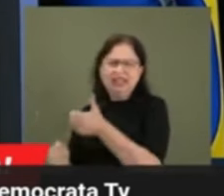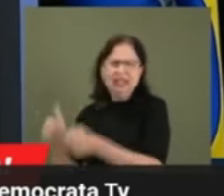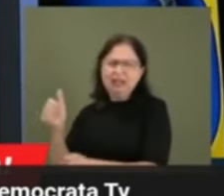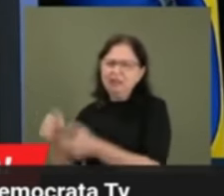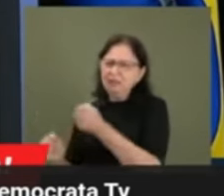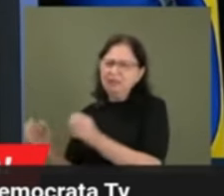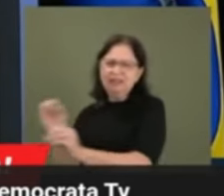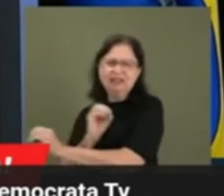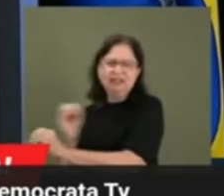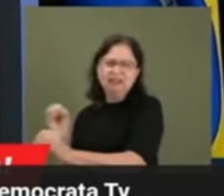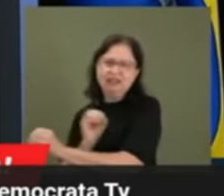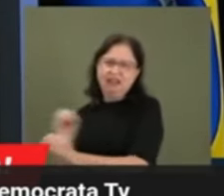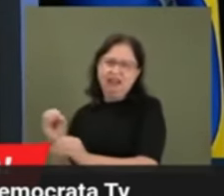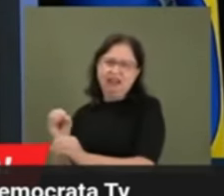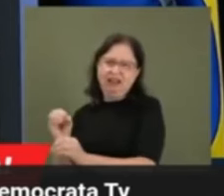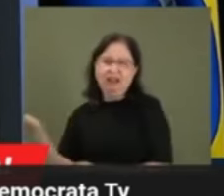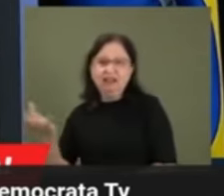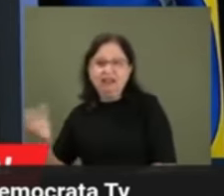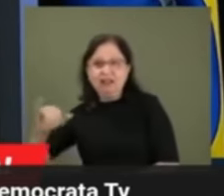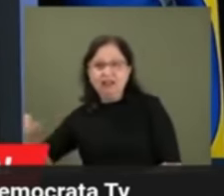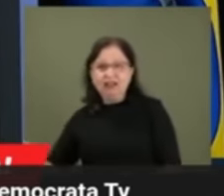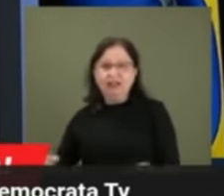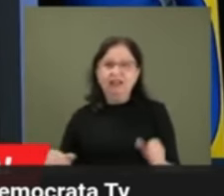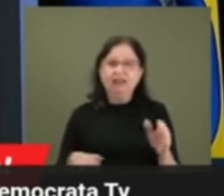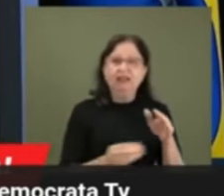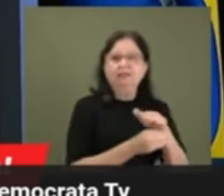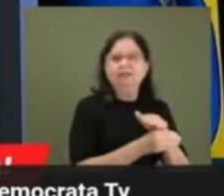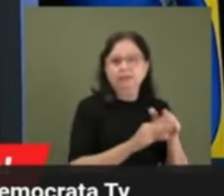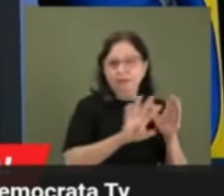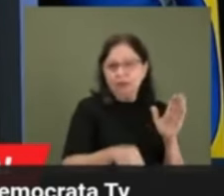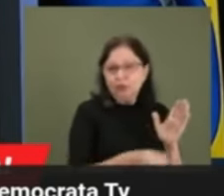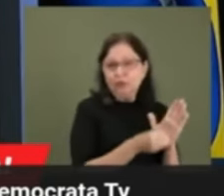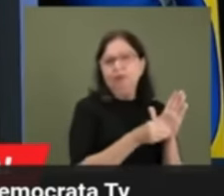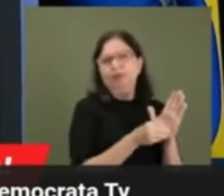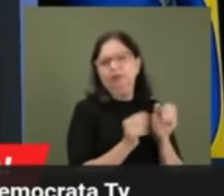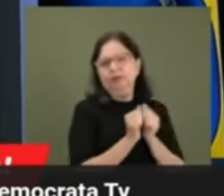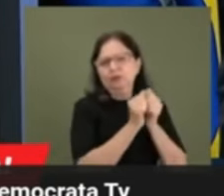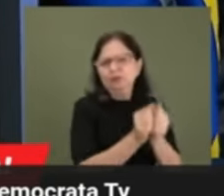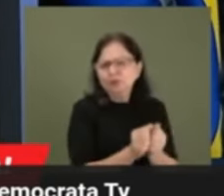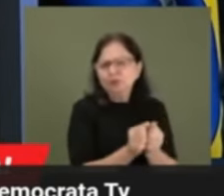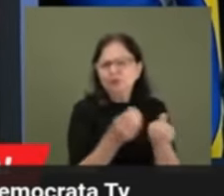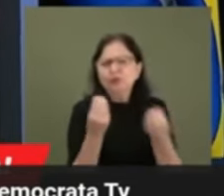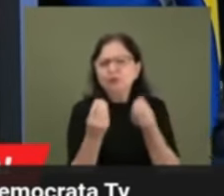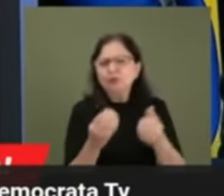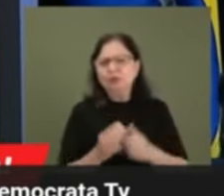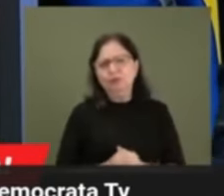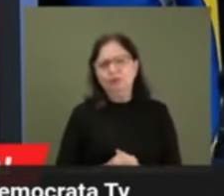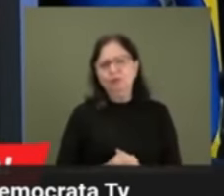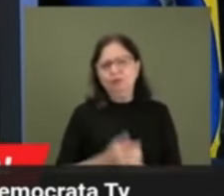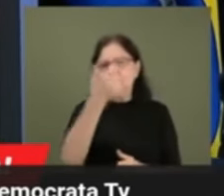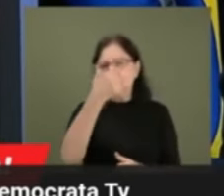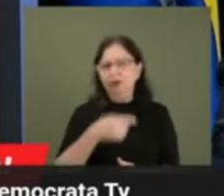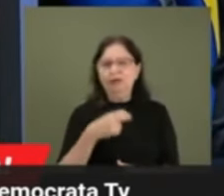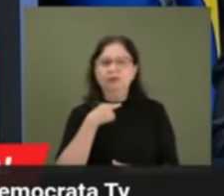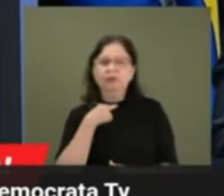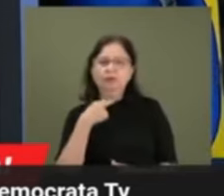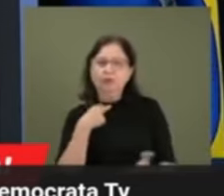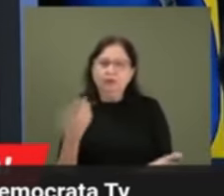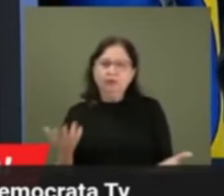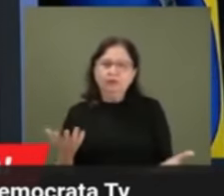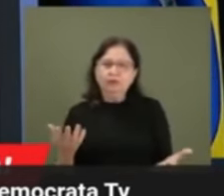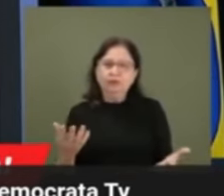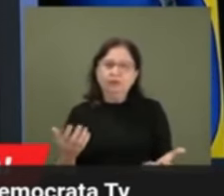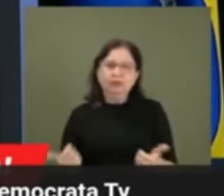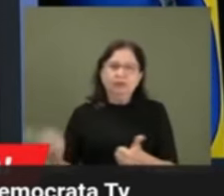videogame eles são Fantasy Sport não são game tá no nome deles oras eu não posso escrever em mim um pote dizend que eu sou romá passar a ser o senador Romário cada